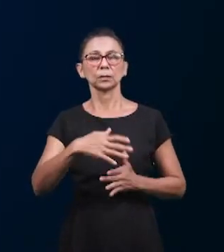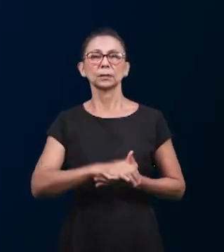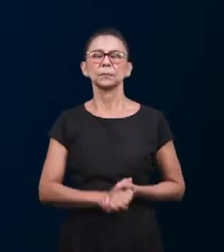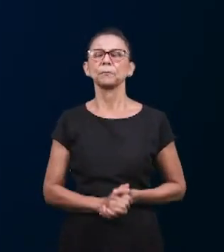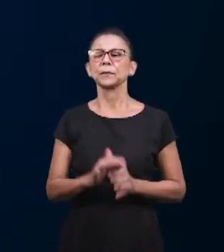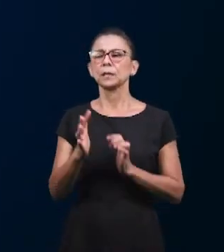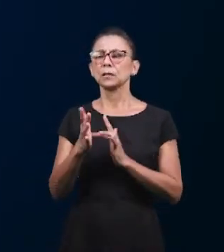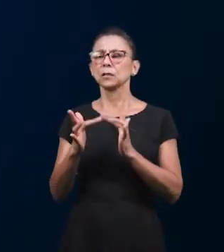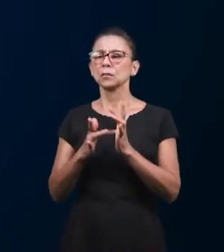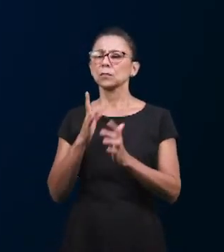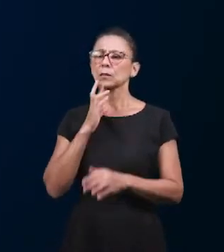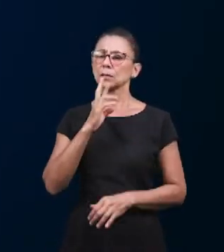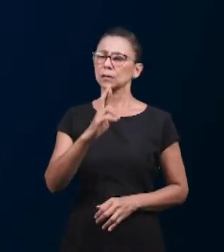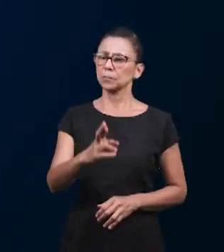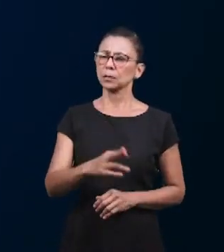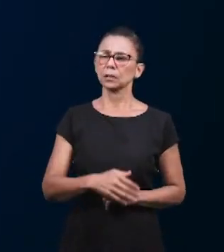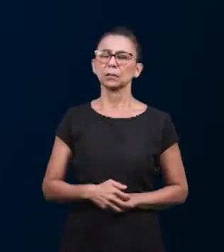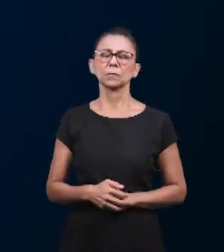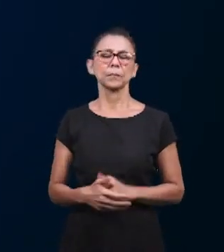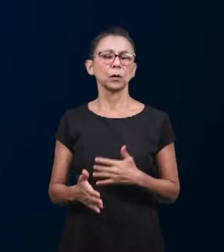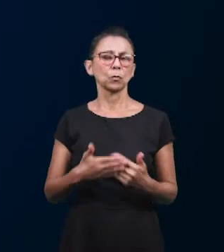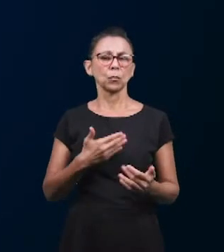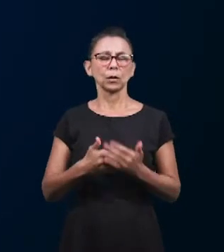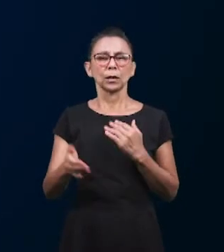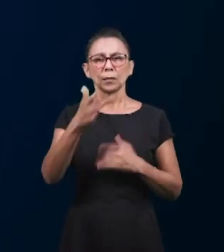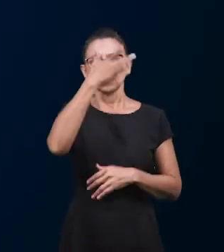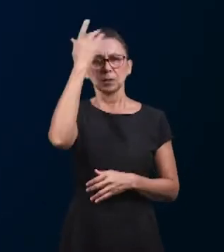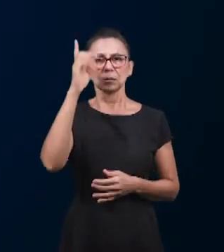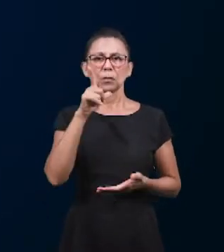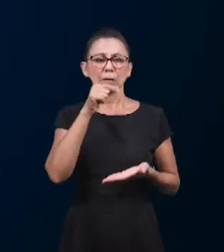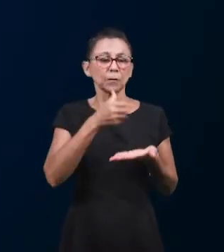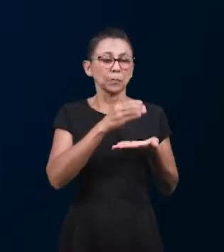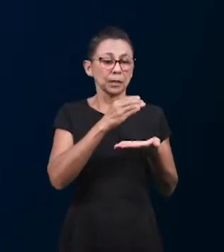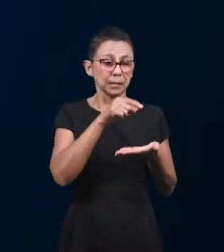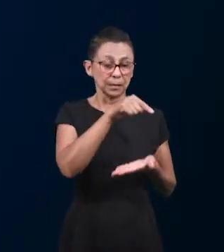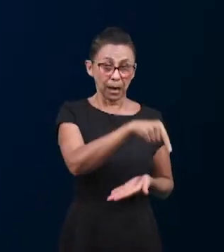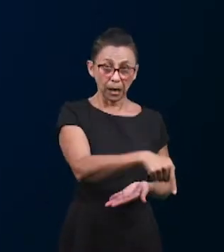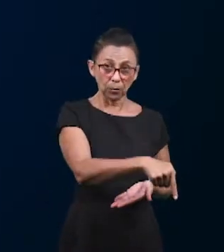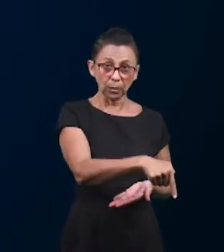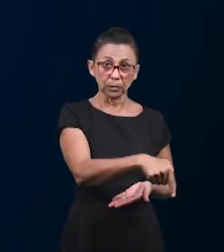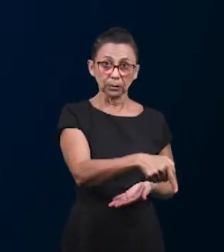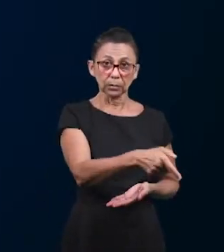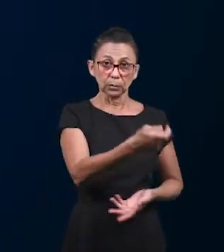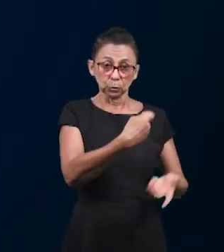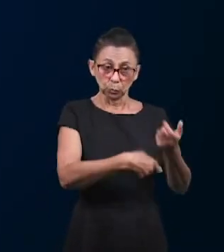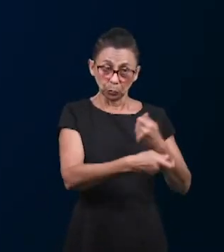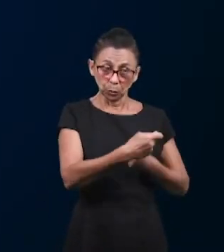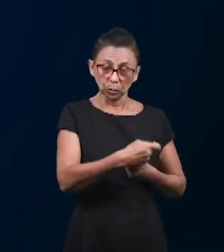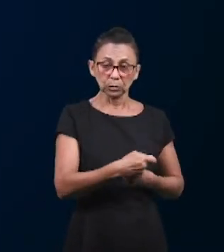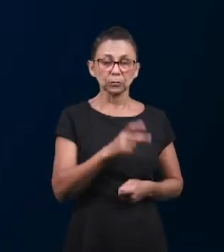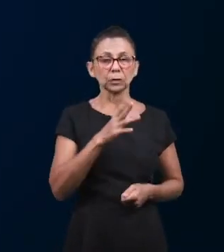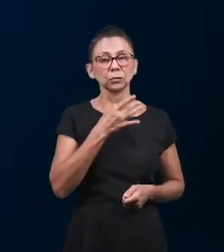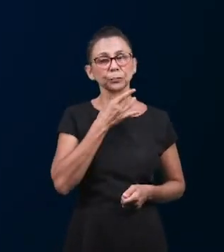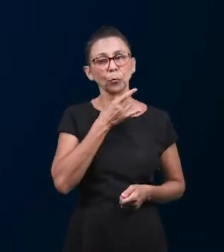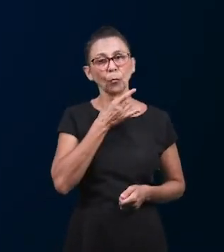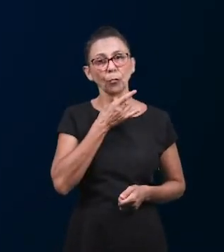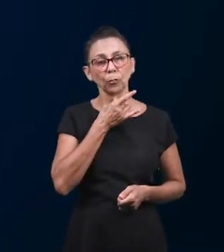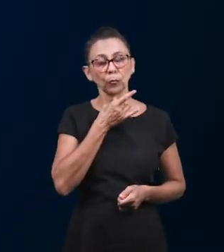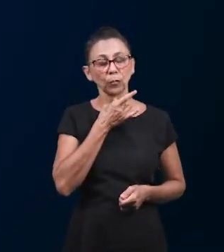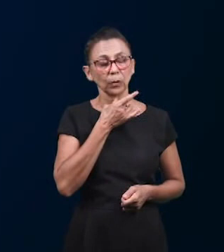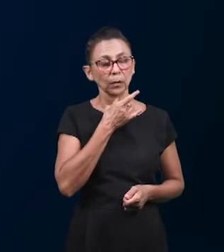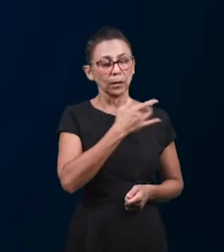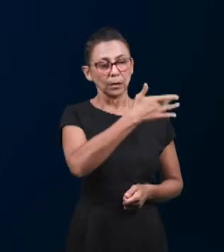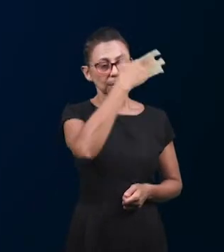disse-lhe, qualquer que beber desta água tornará a ter sede, mas aquele que beber da água que eu lhe der, nunca